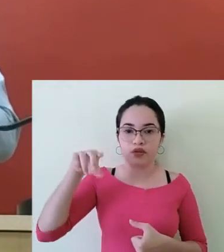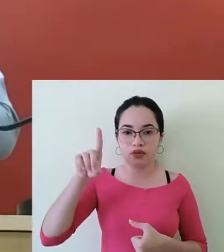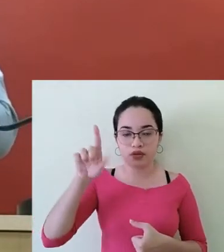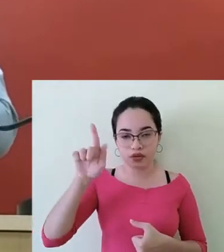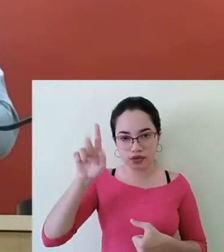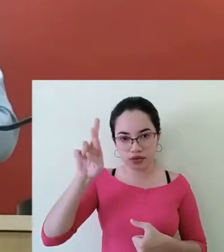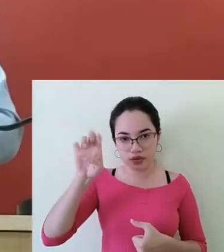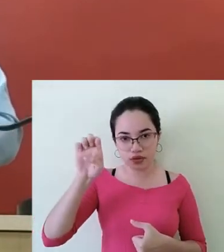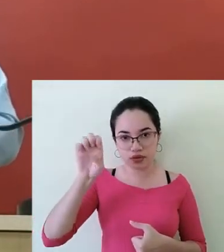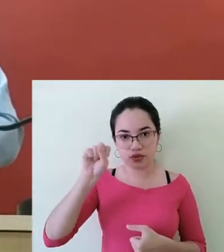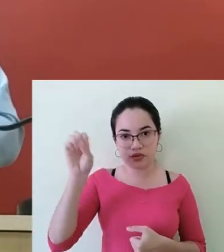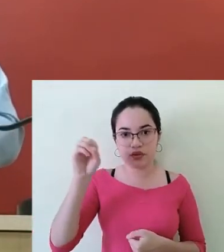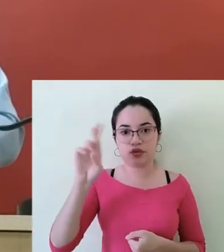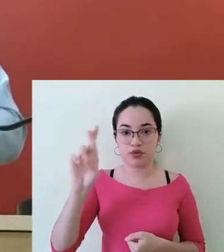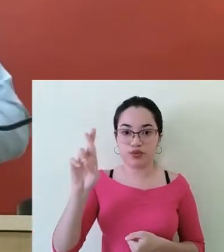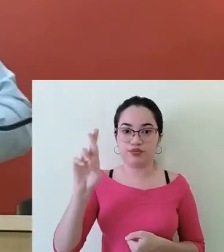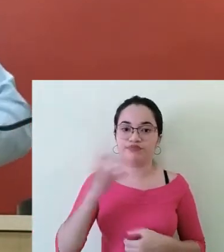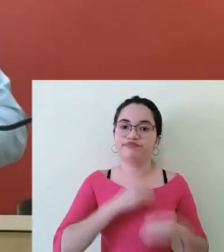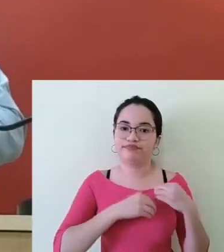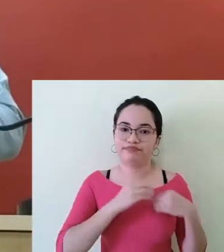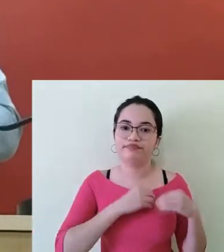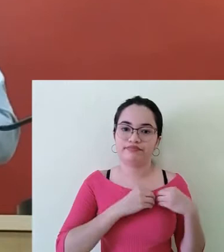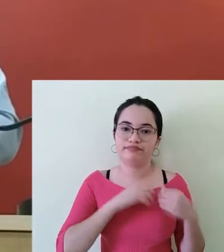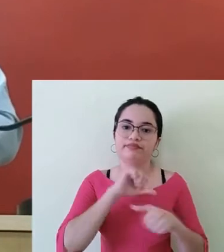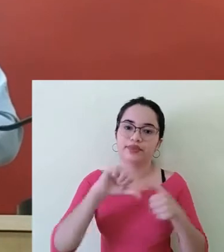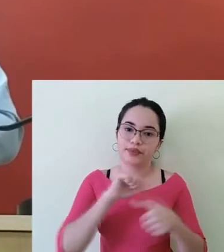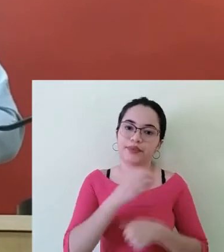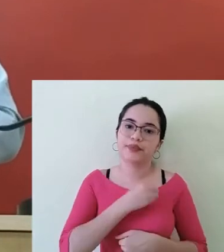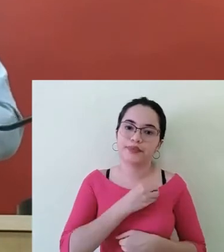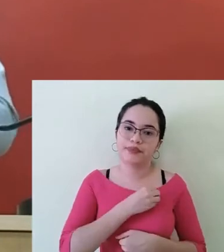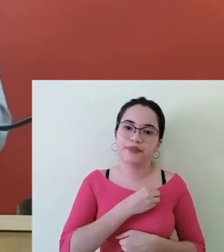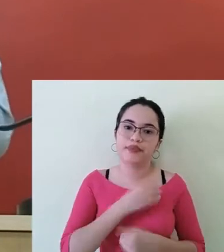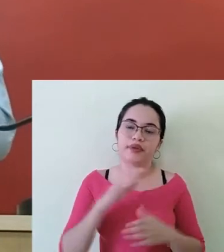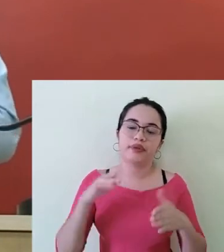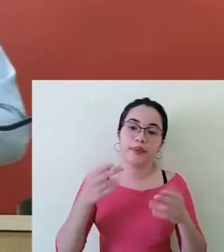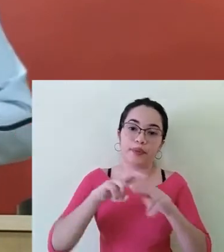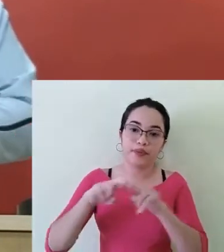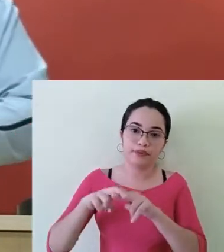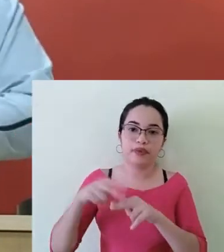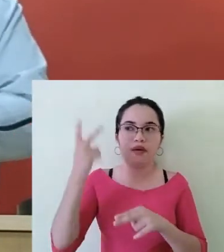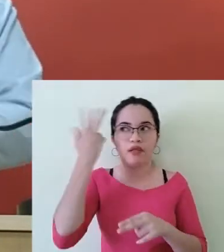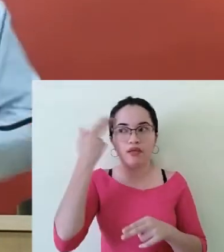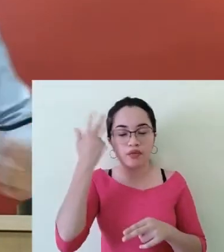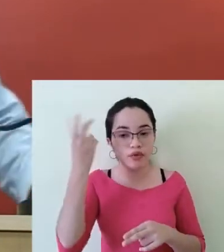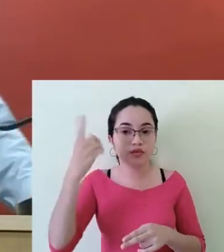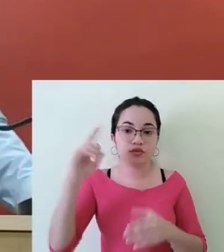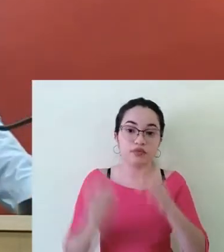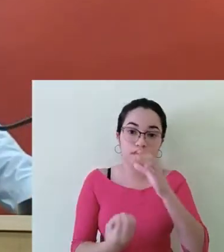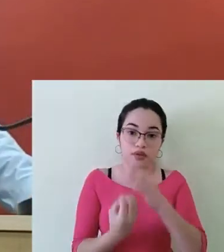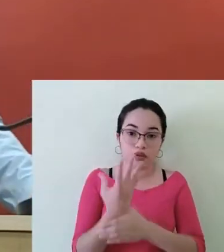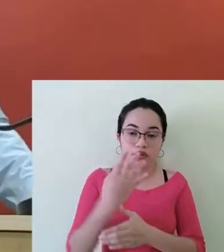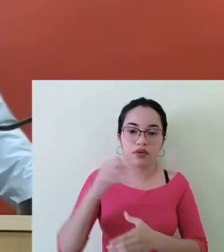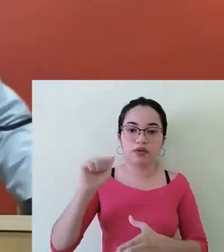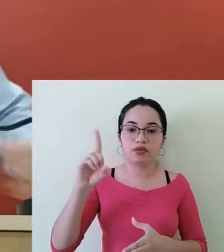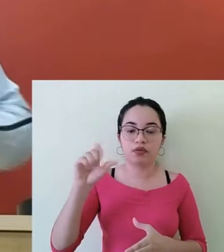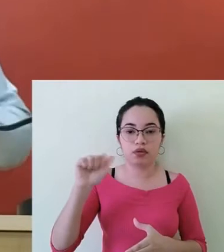se tornou pecador. E por causa disso, aquela natureza que Deus havia